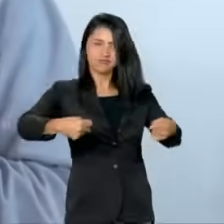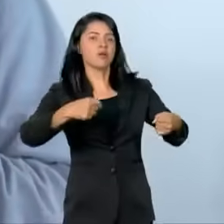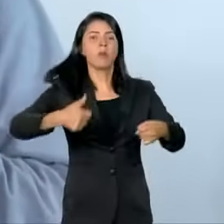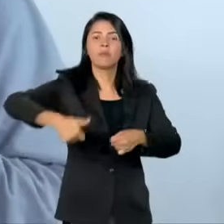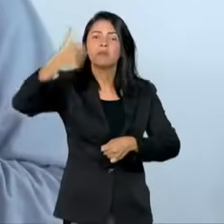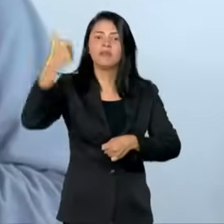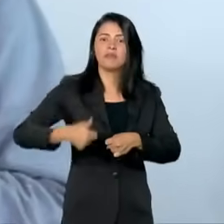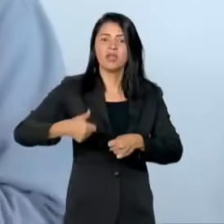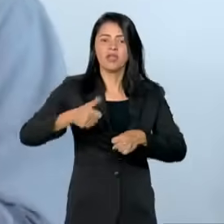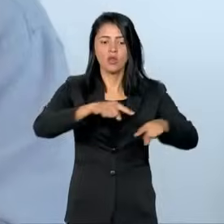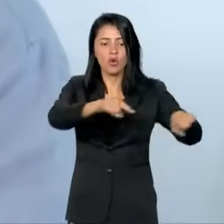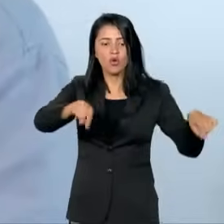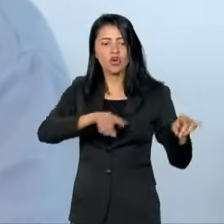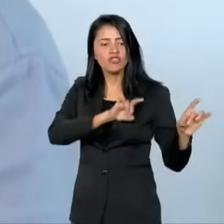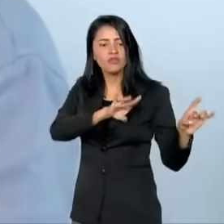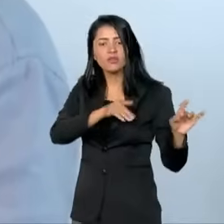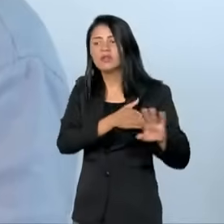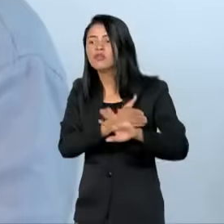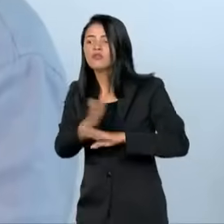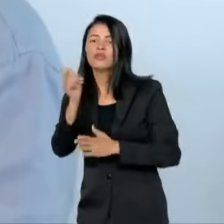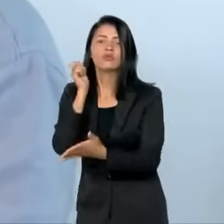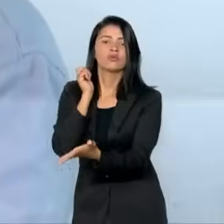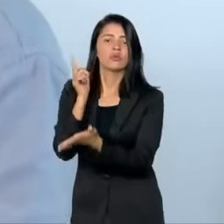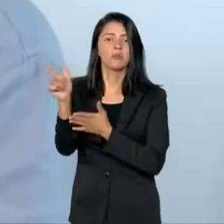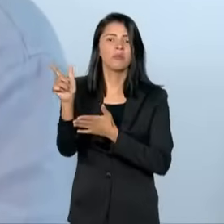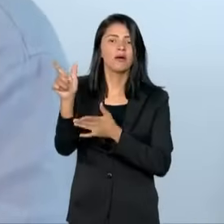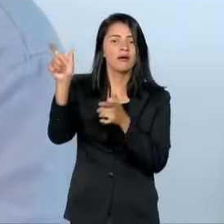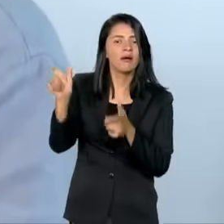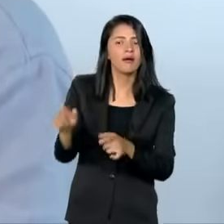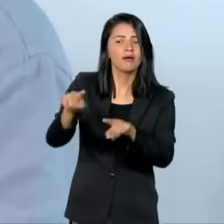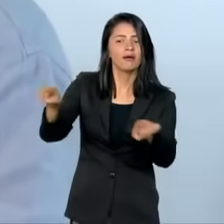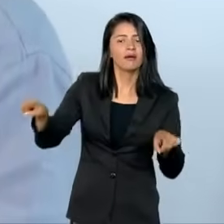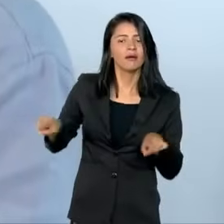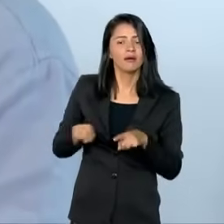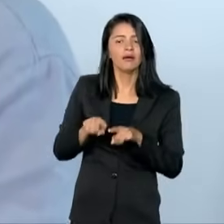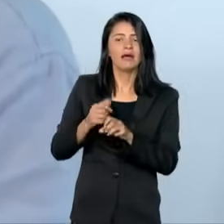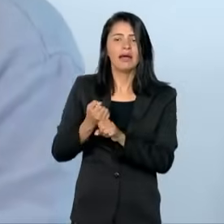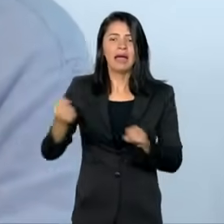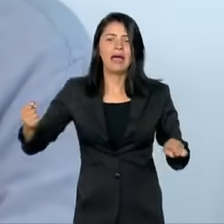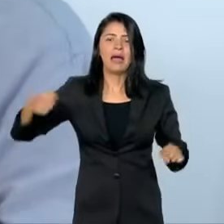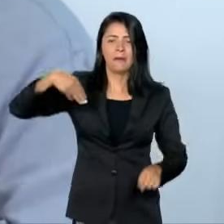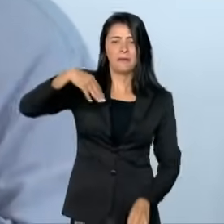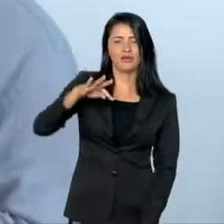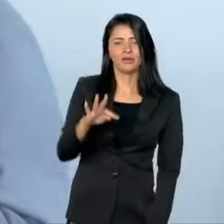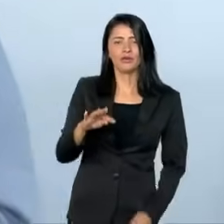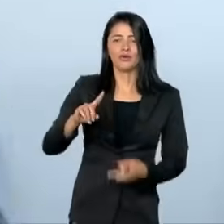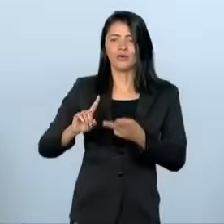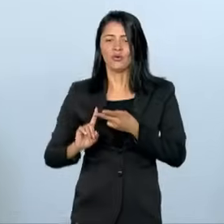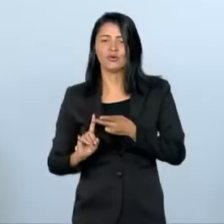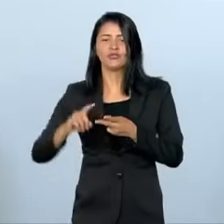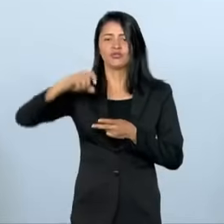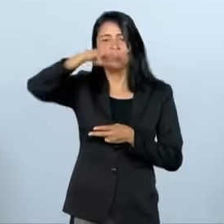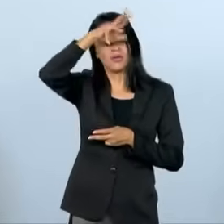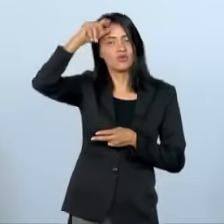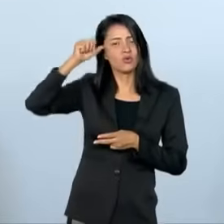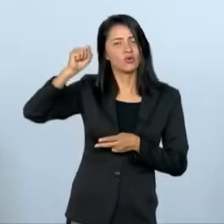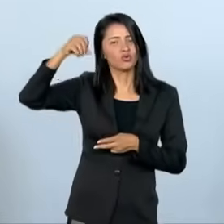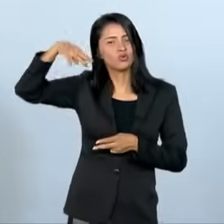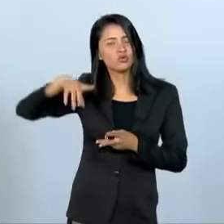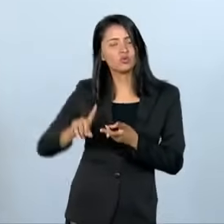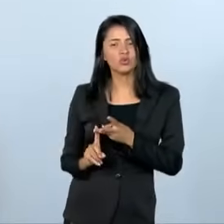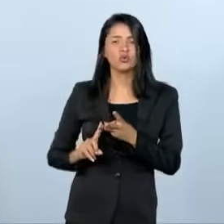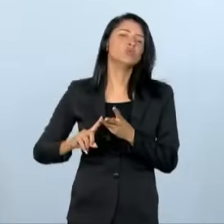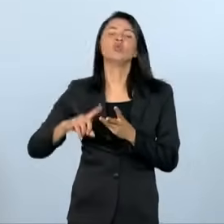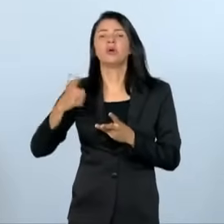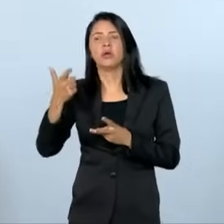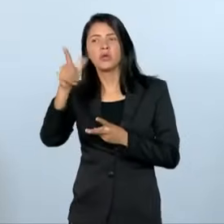venderam seus pequenos lotes aqui e foram comprar, sabe, terreno com malária no Mato Grosso, Rondônia, Mato Grosso do Sul e outras regiões do